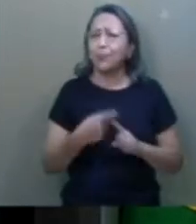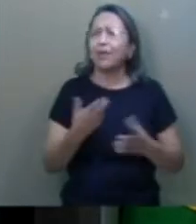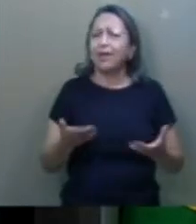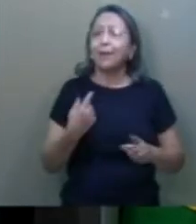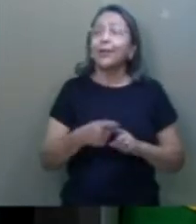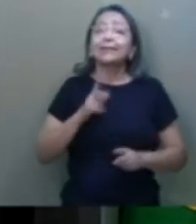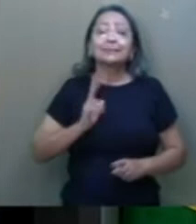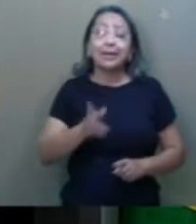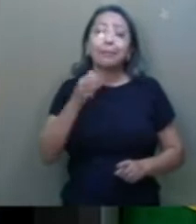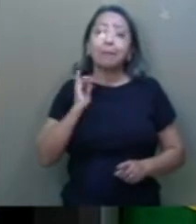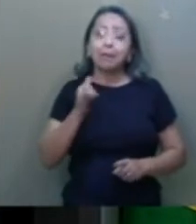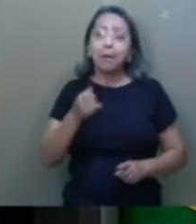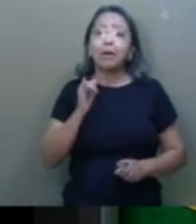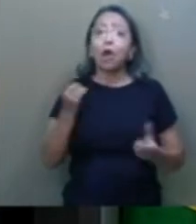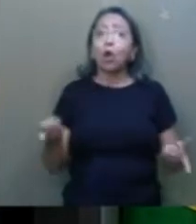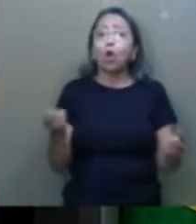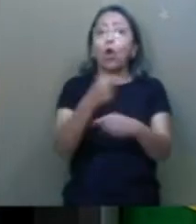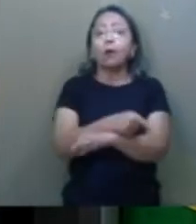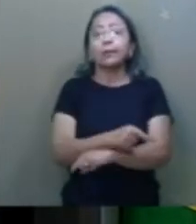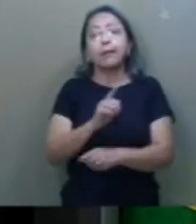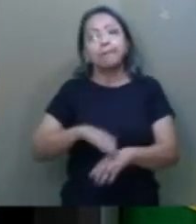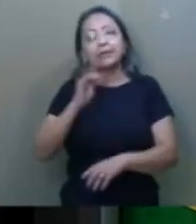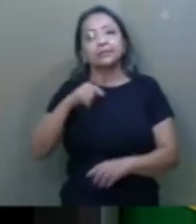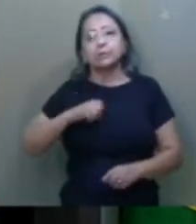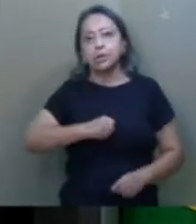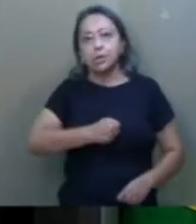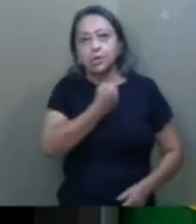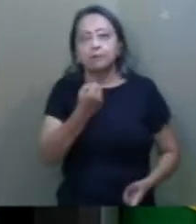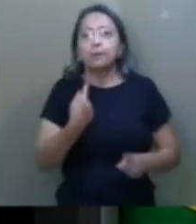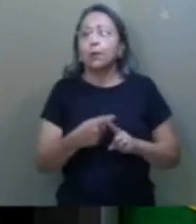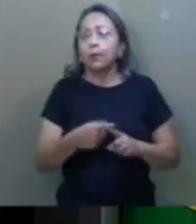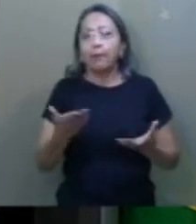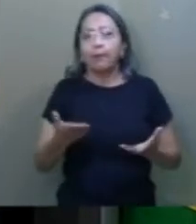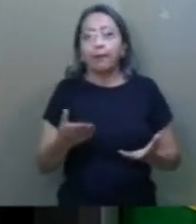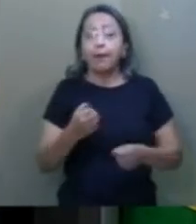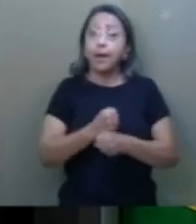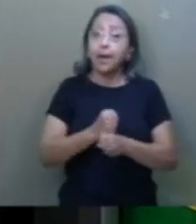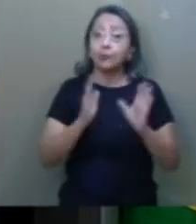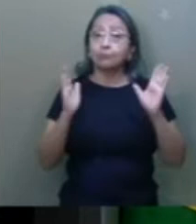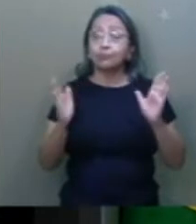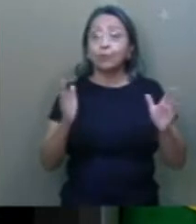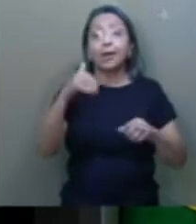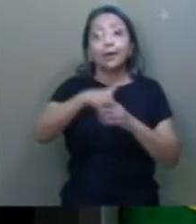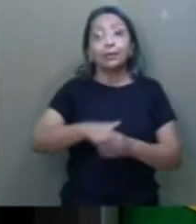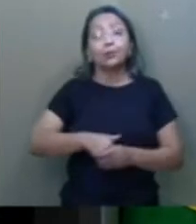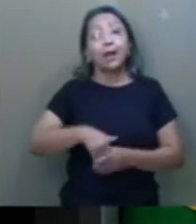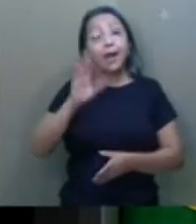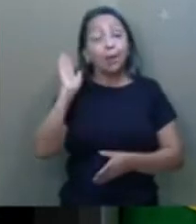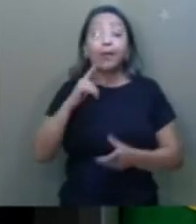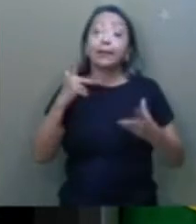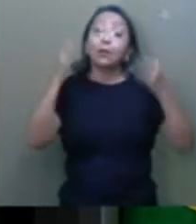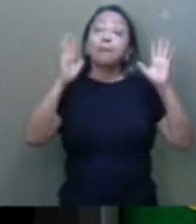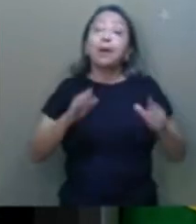Porque é sempre a narrativa do contra, cada vez mais raivosa. Sabe por quê? Ano eleitoral, é natural isso, mas